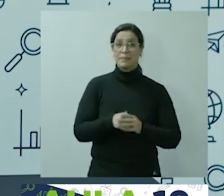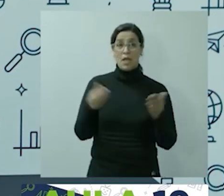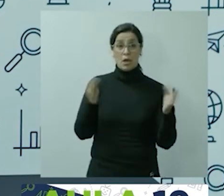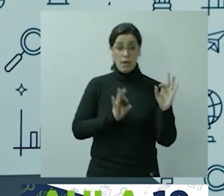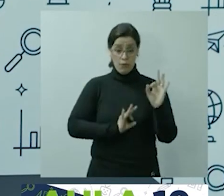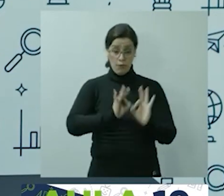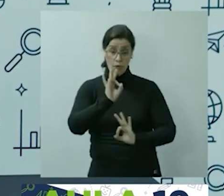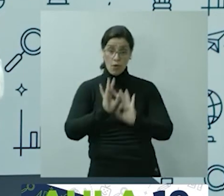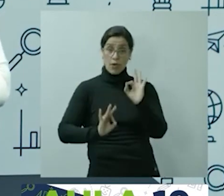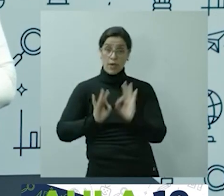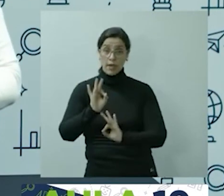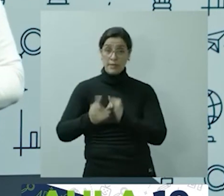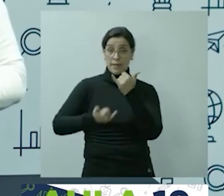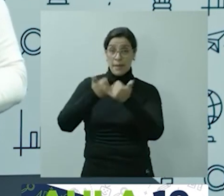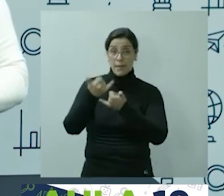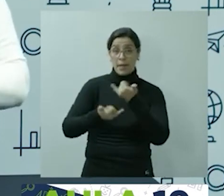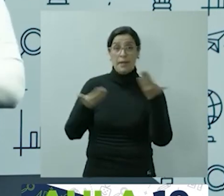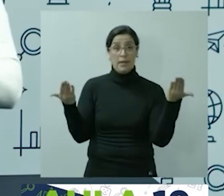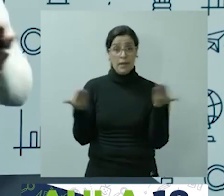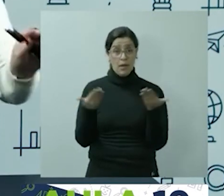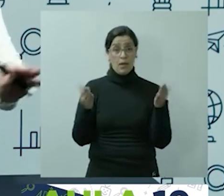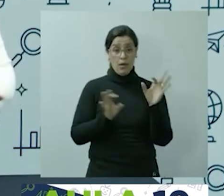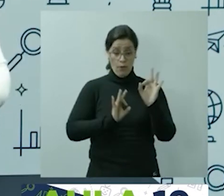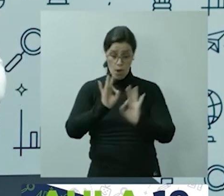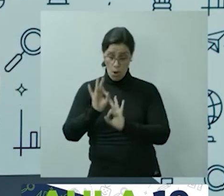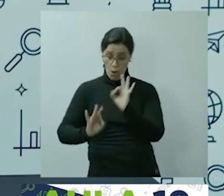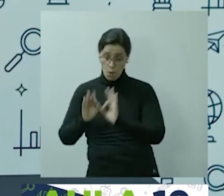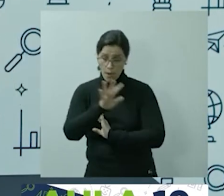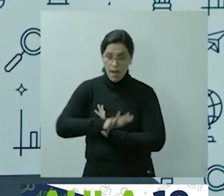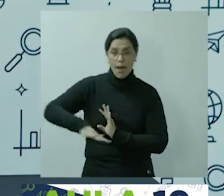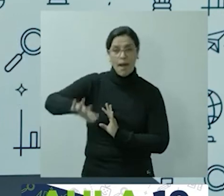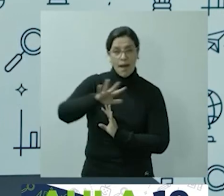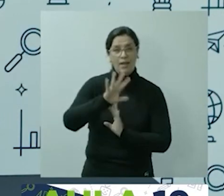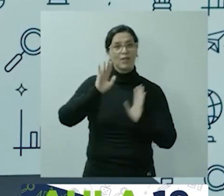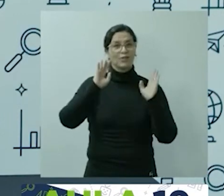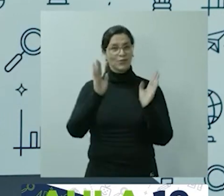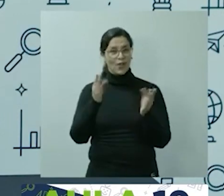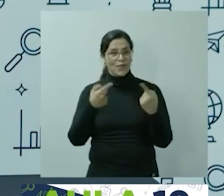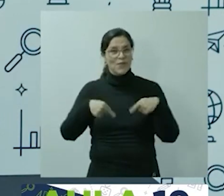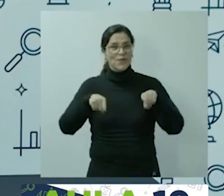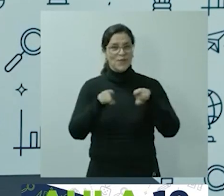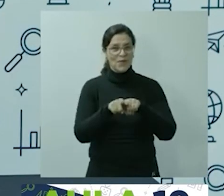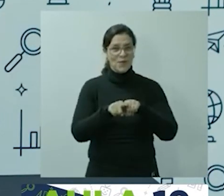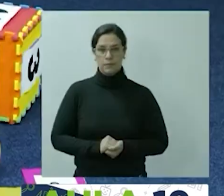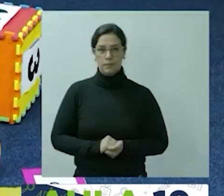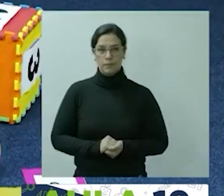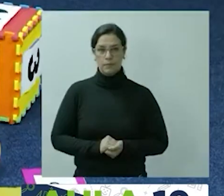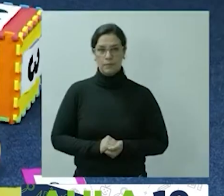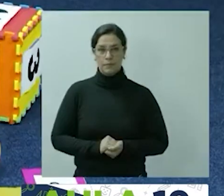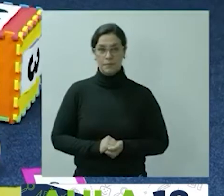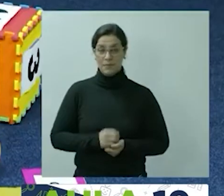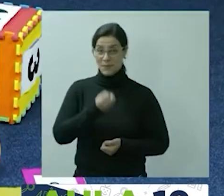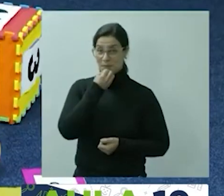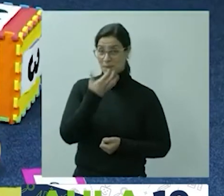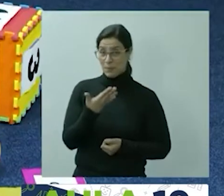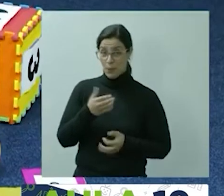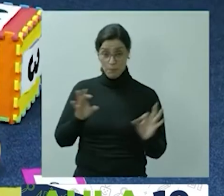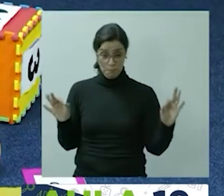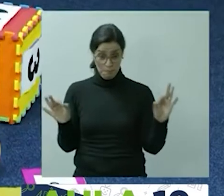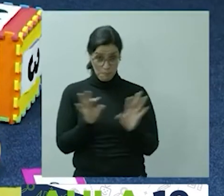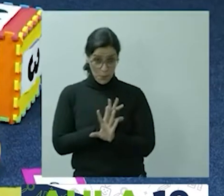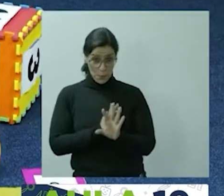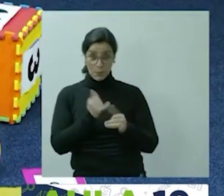vou organizar aqui o jogo, vou arrumar o espaço e logo nós voltamos. Até já! Muito bem,